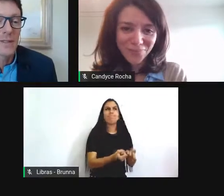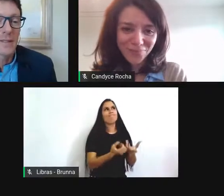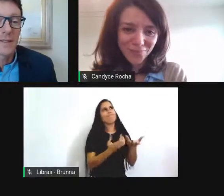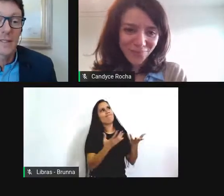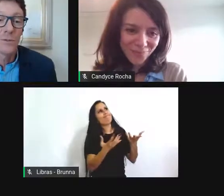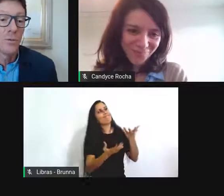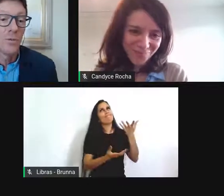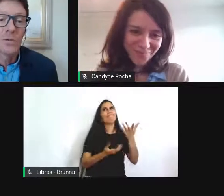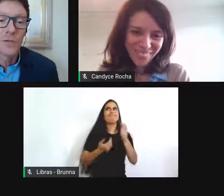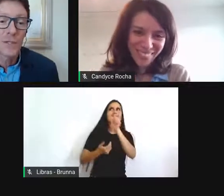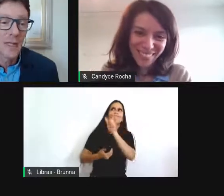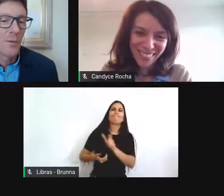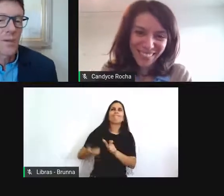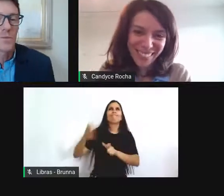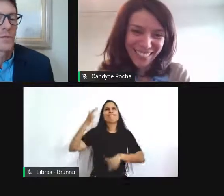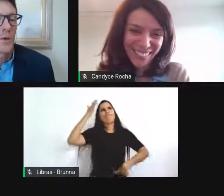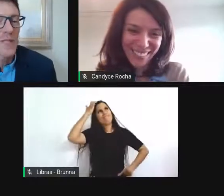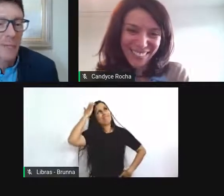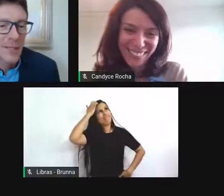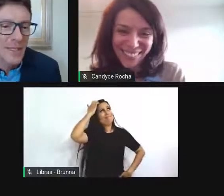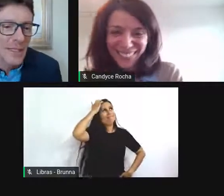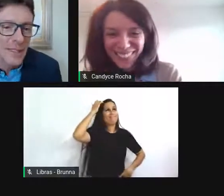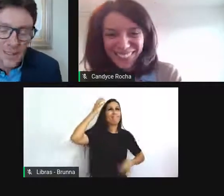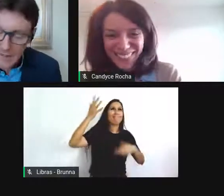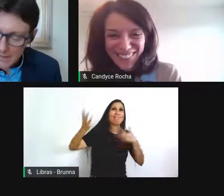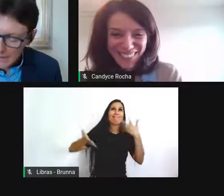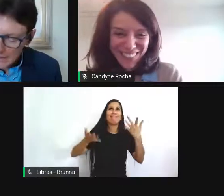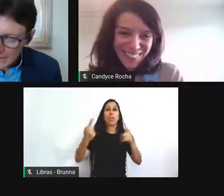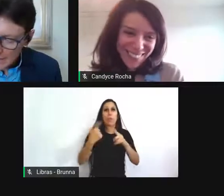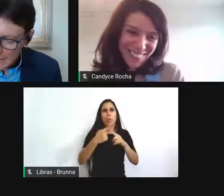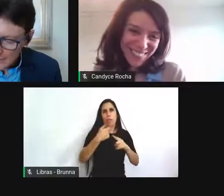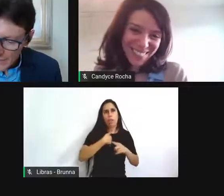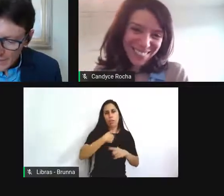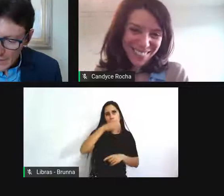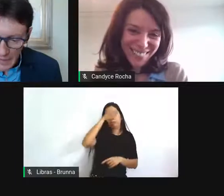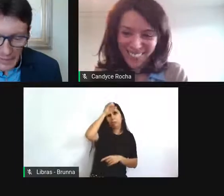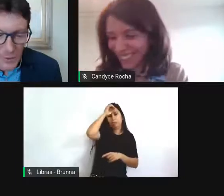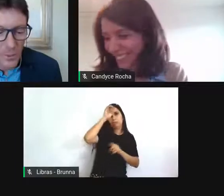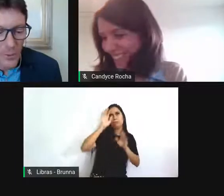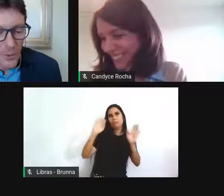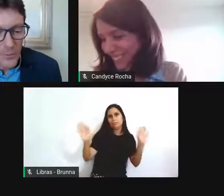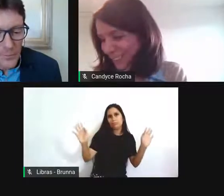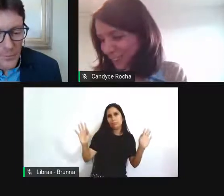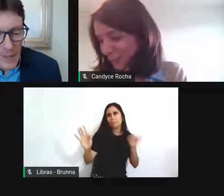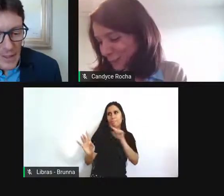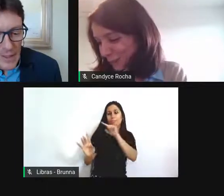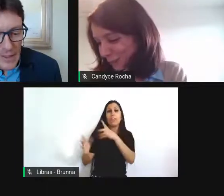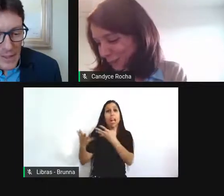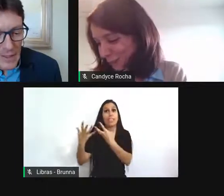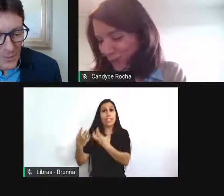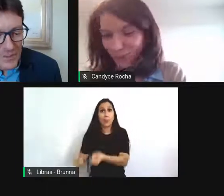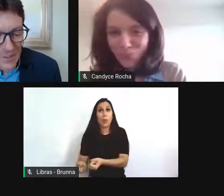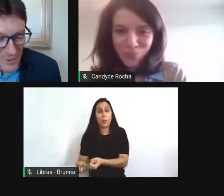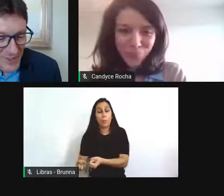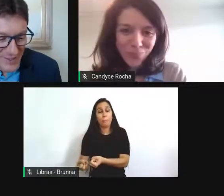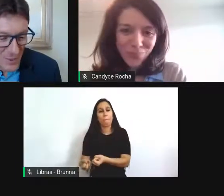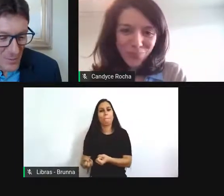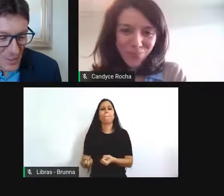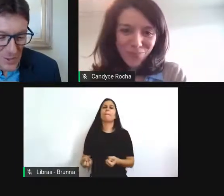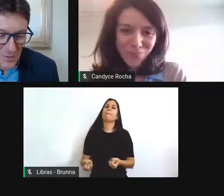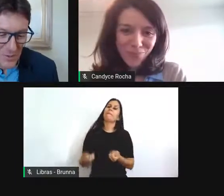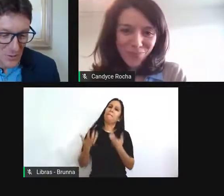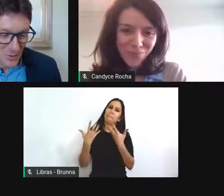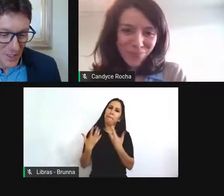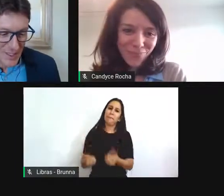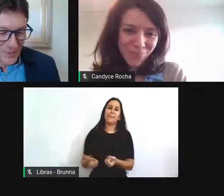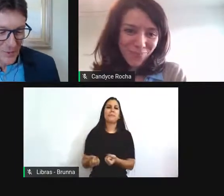desinformado e entrando num mundo que eu mesmo não sabia, né? Ele topou. E acabou tendo que fazer, como